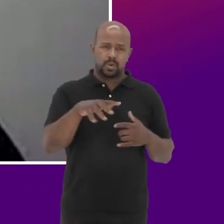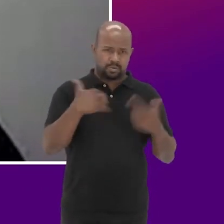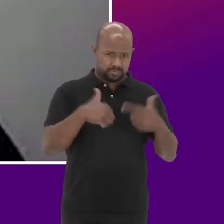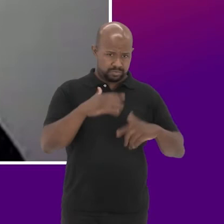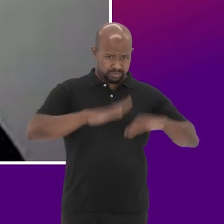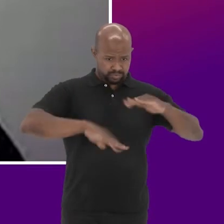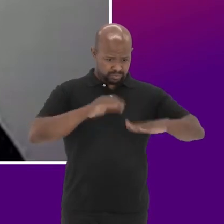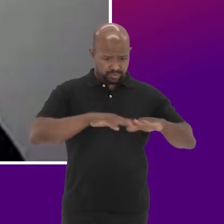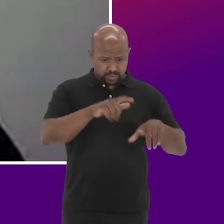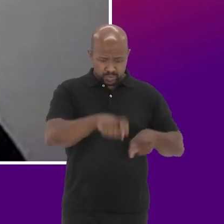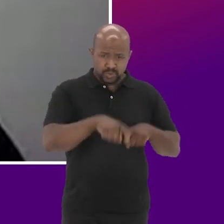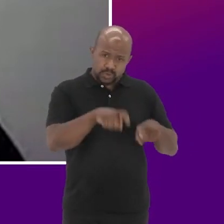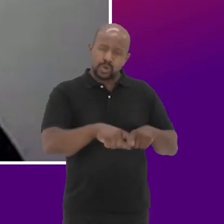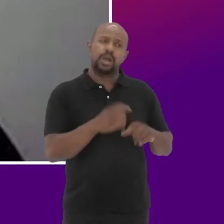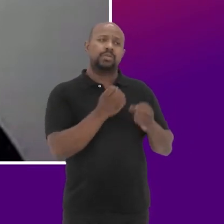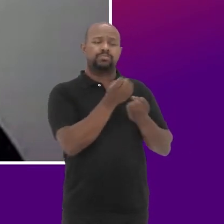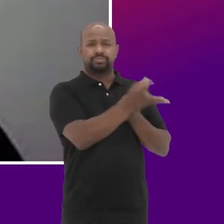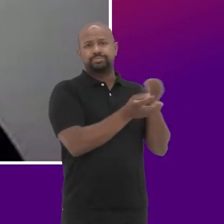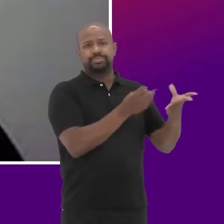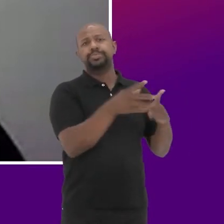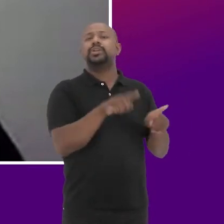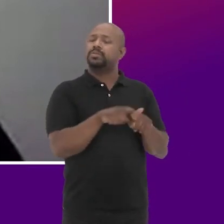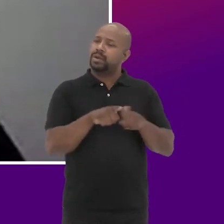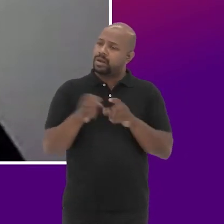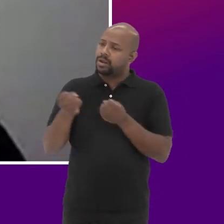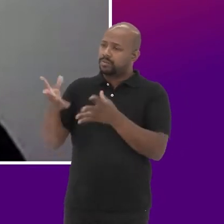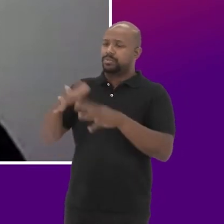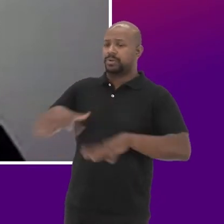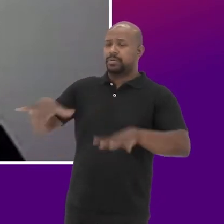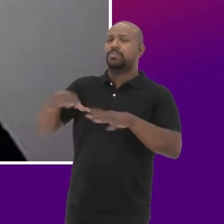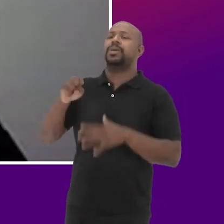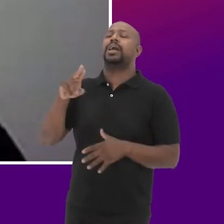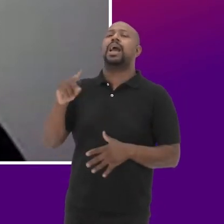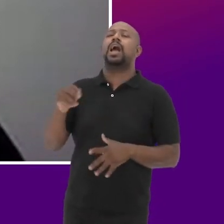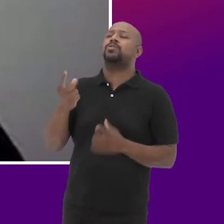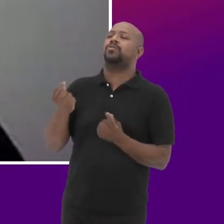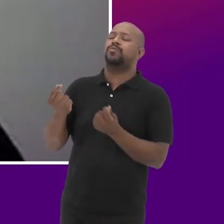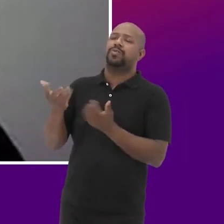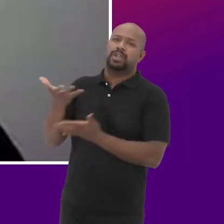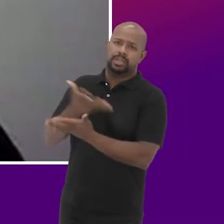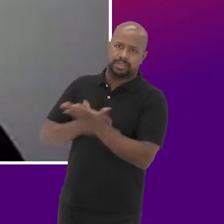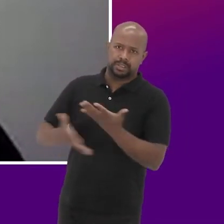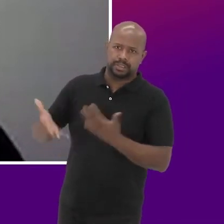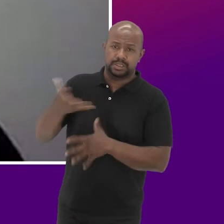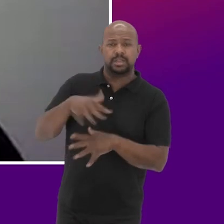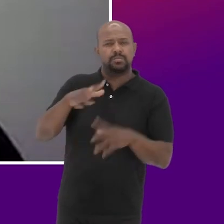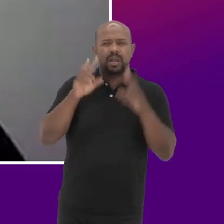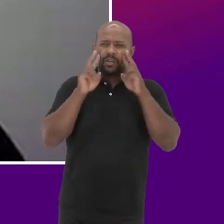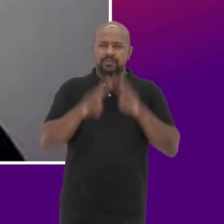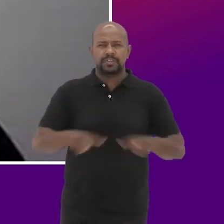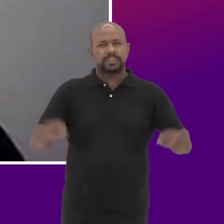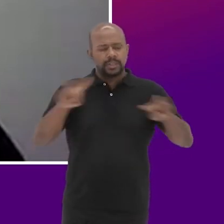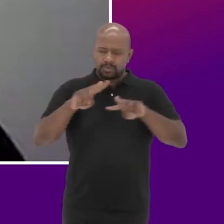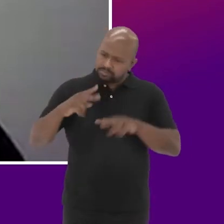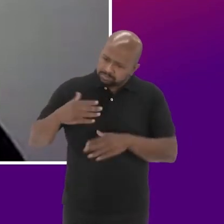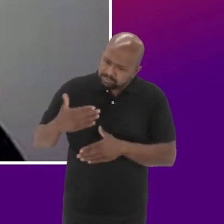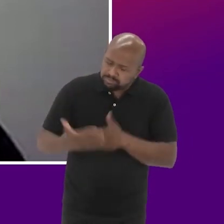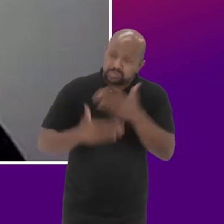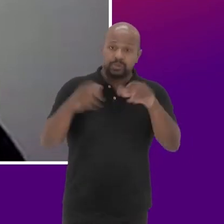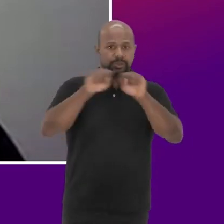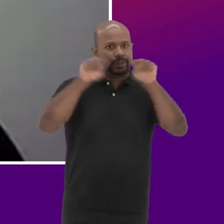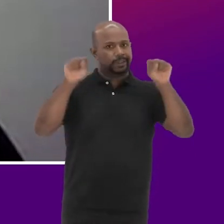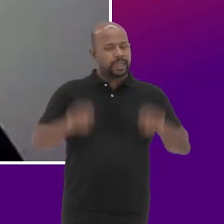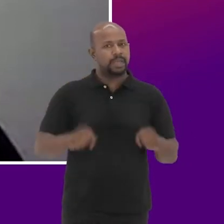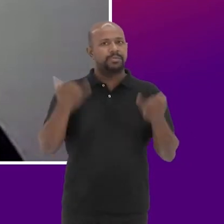produtor rural e informações que também estão indo agora para o mercado financeiro, dentro de uma visão construtiva do Sistema